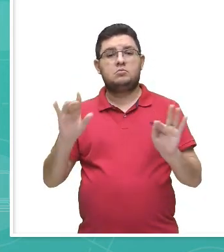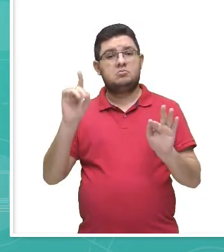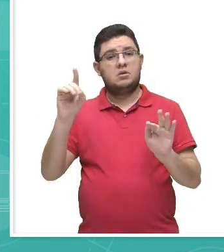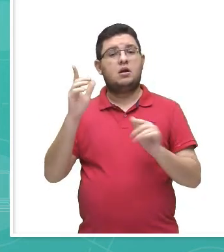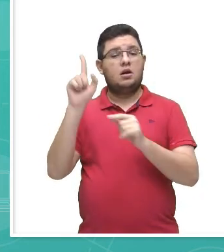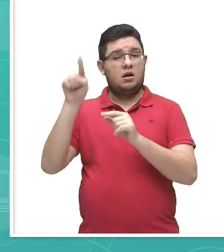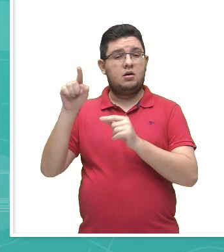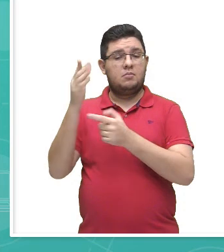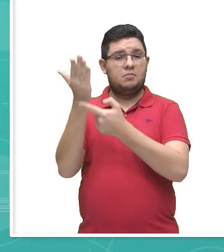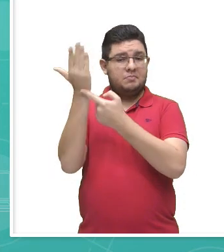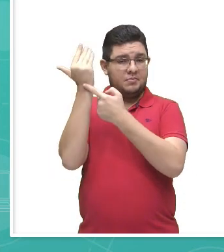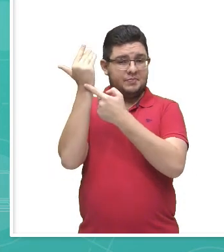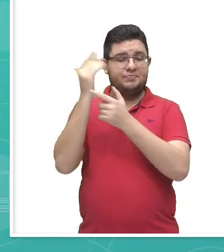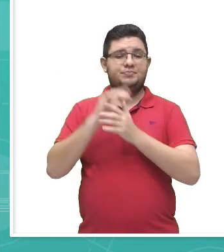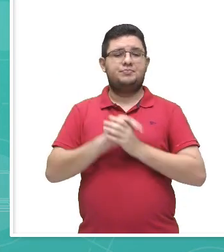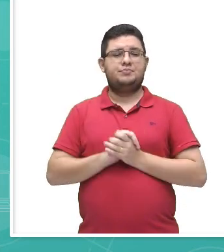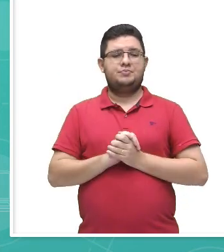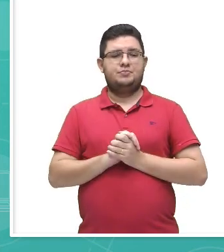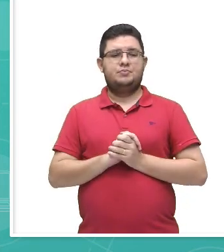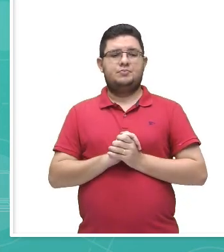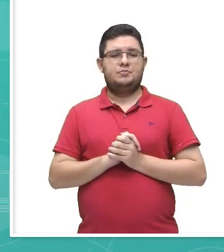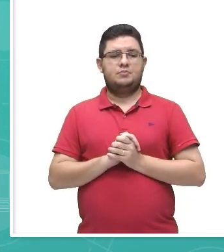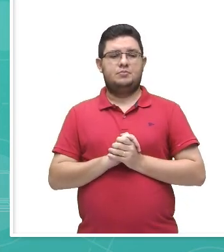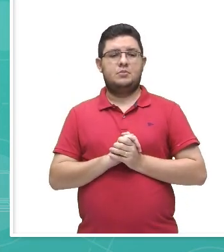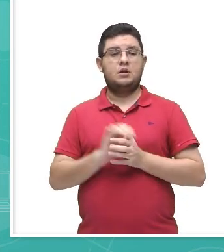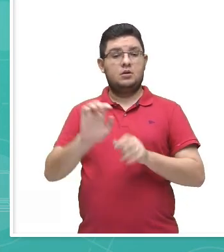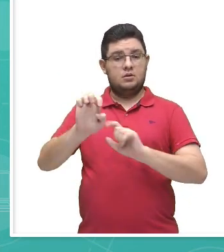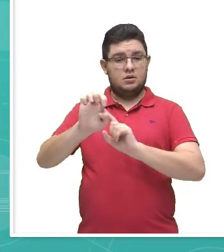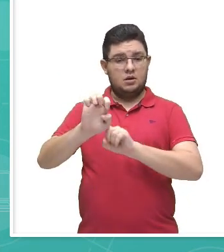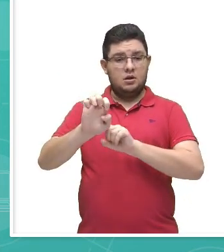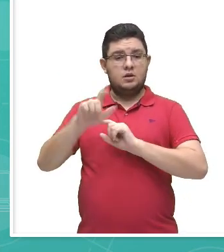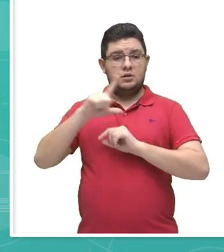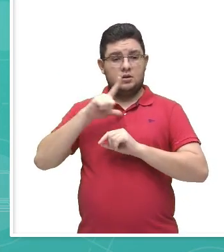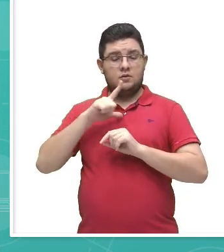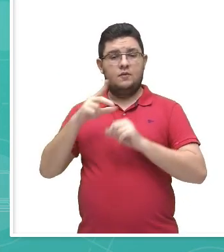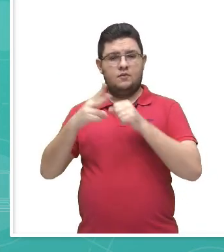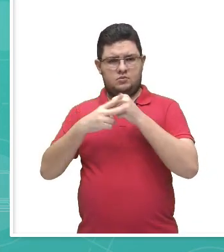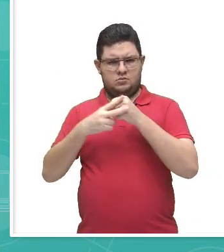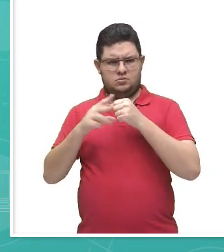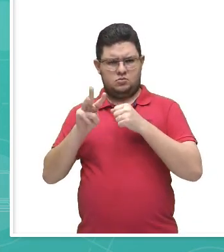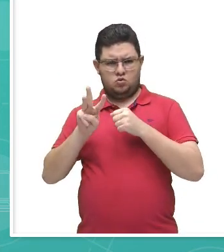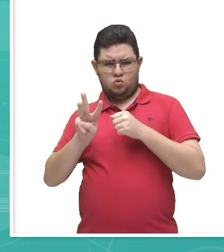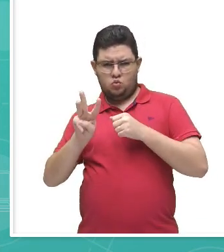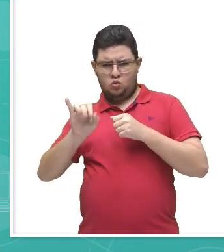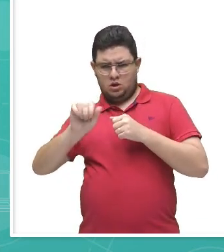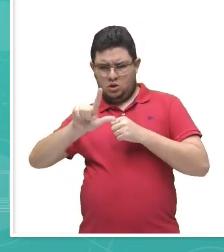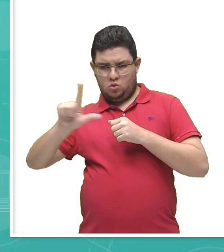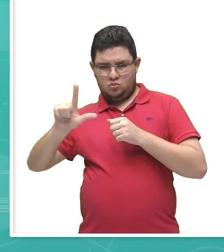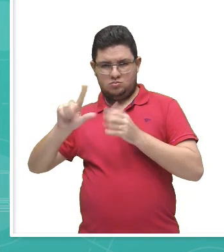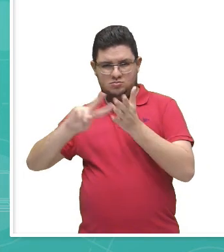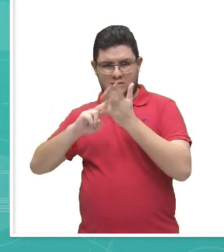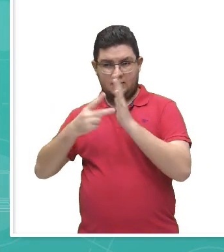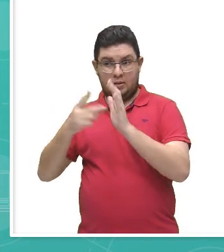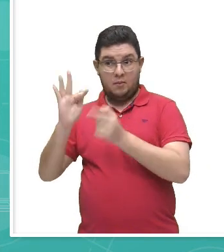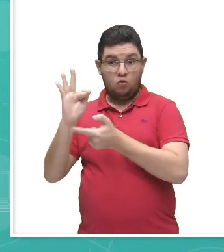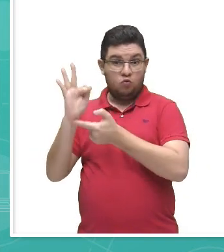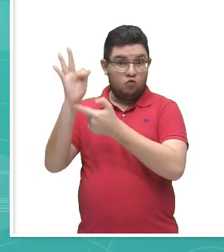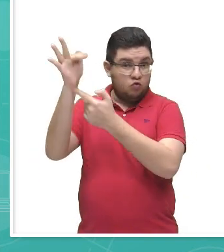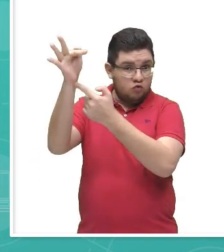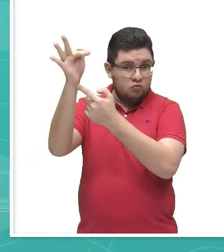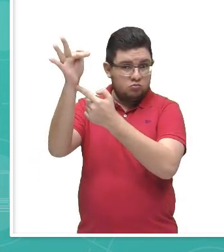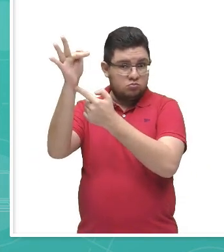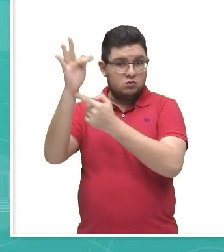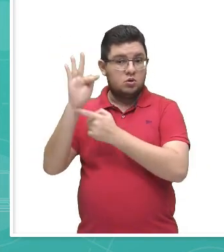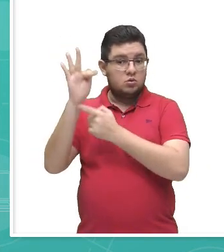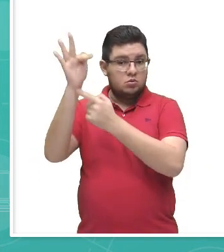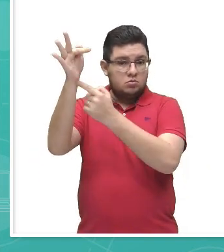letra D eu tenho o verbo will, que é um verbo auxiliar de futuro. Will you please turn down the